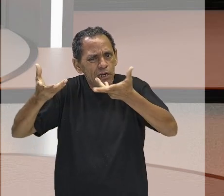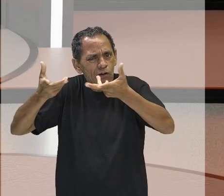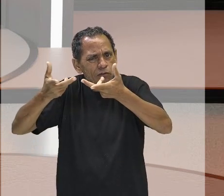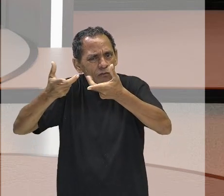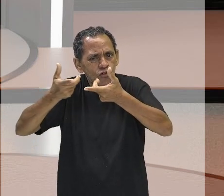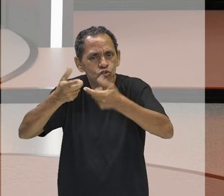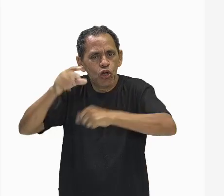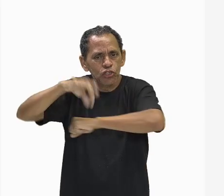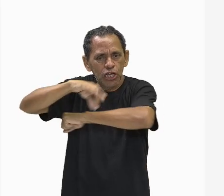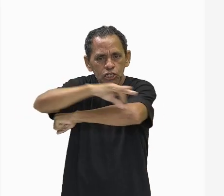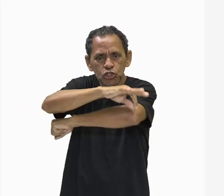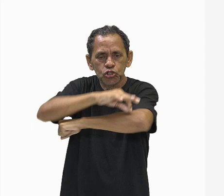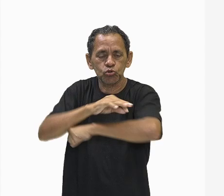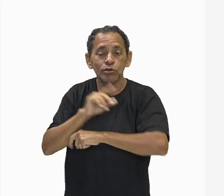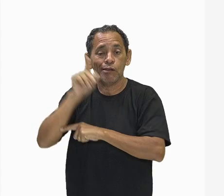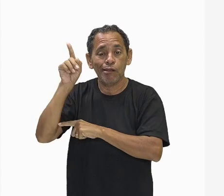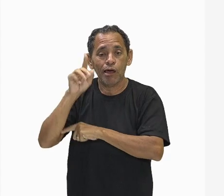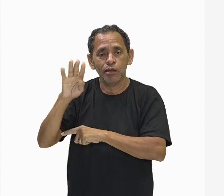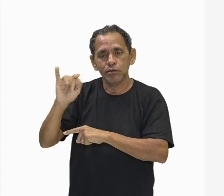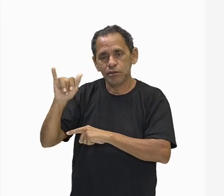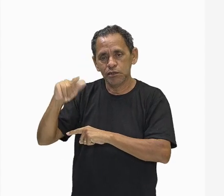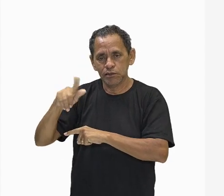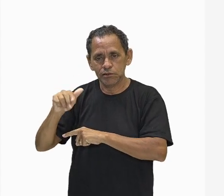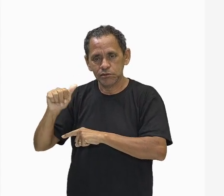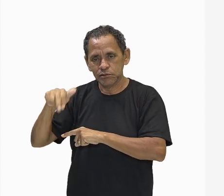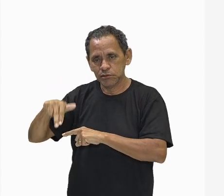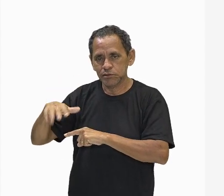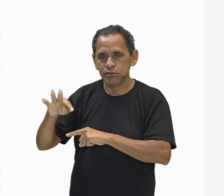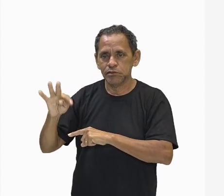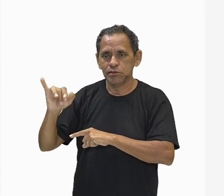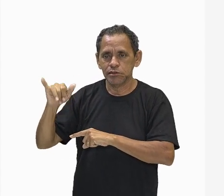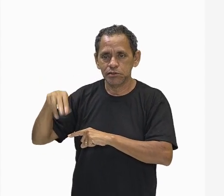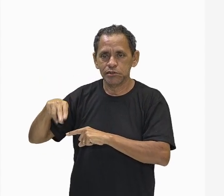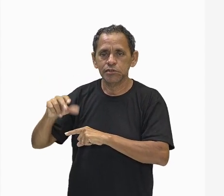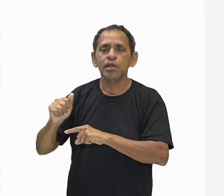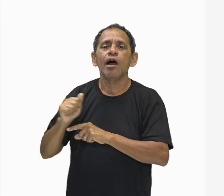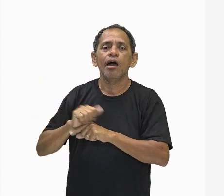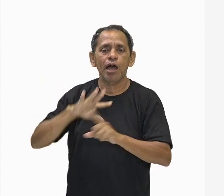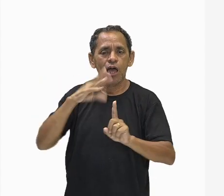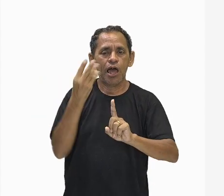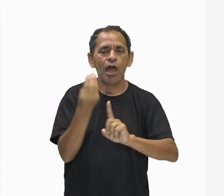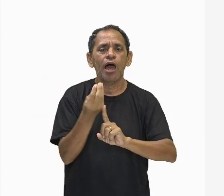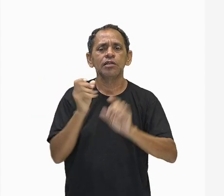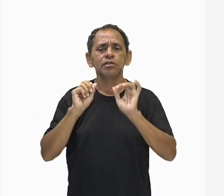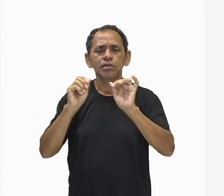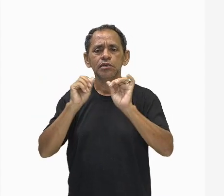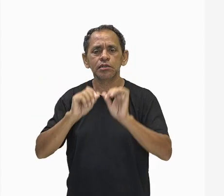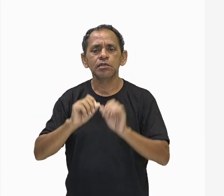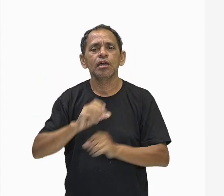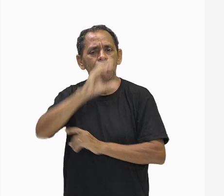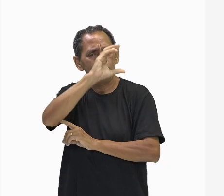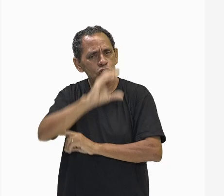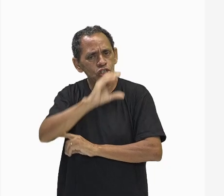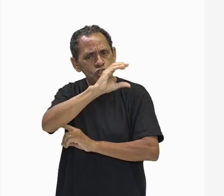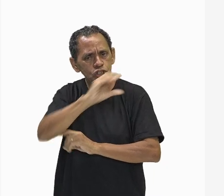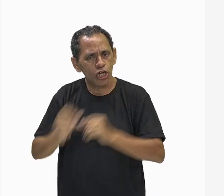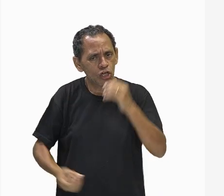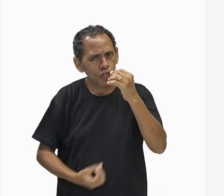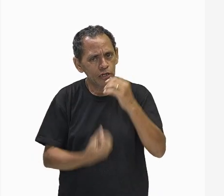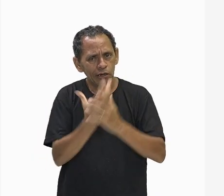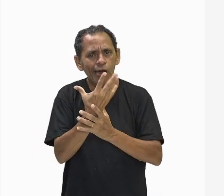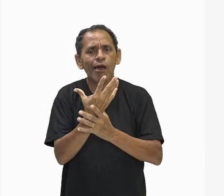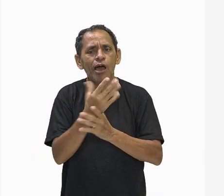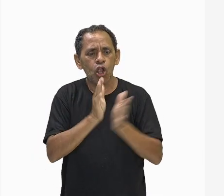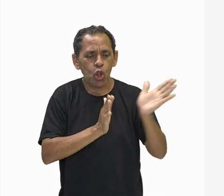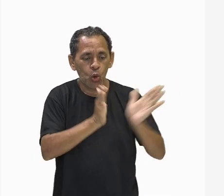arquitetura bizantina. Voltamos ao texto. Vamos lá, galera. A arte bizantina é uma arte cristã que surge no período em que